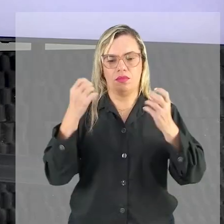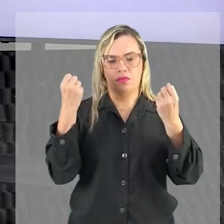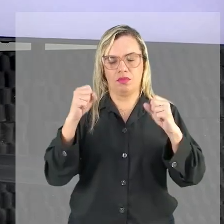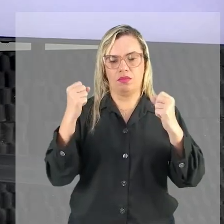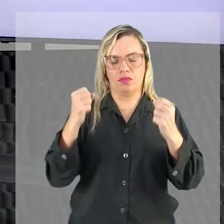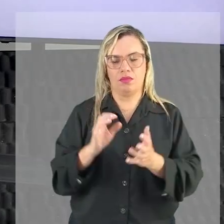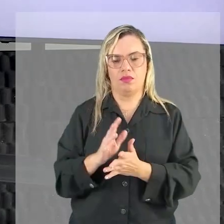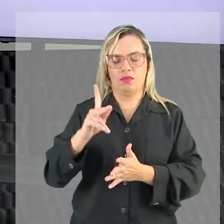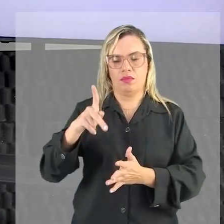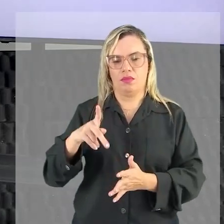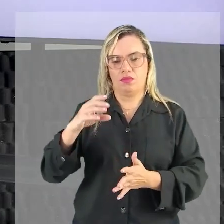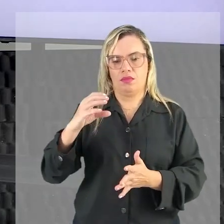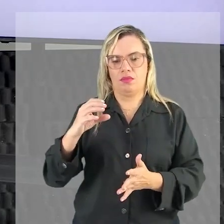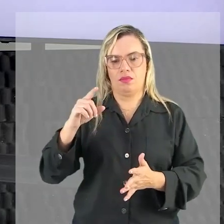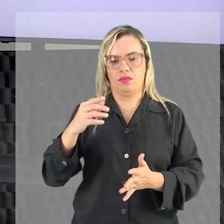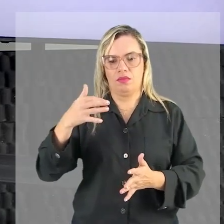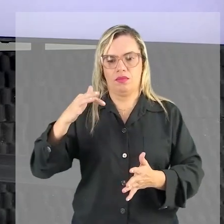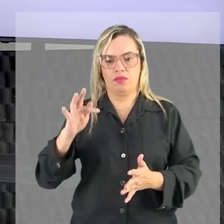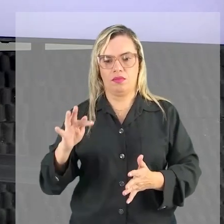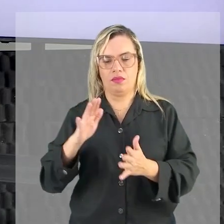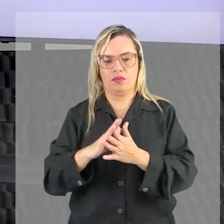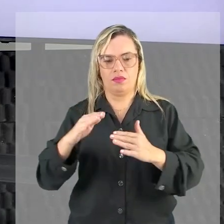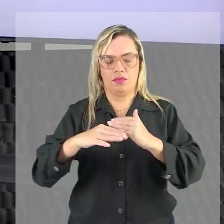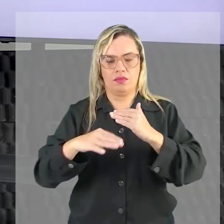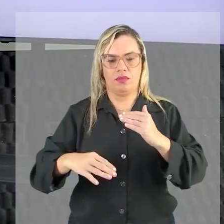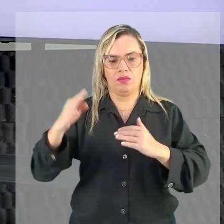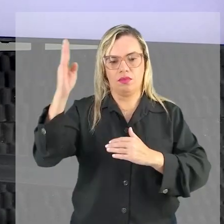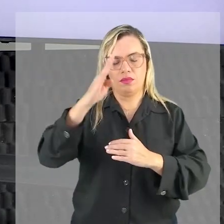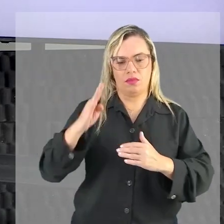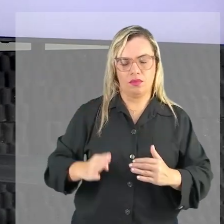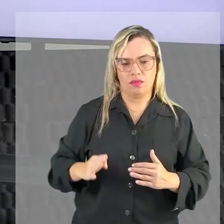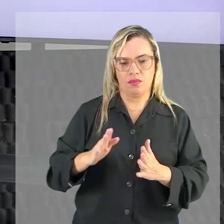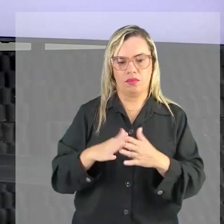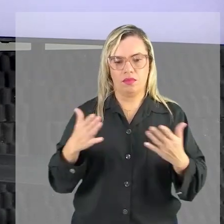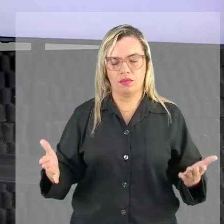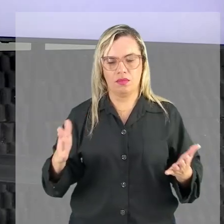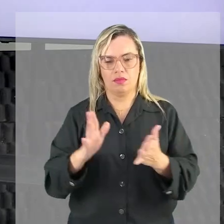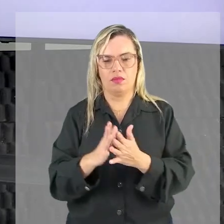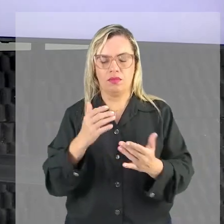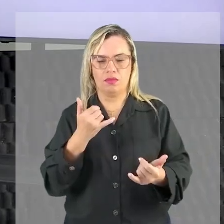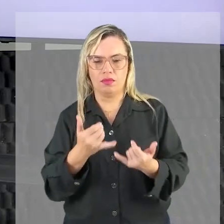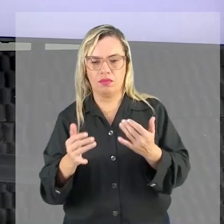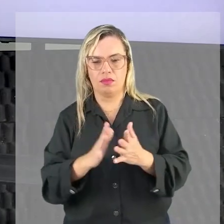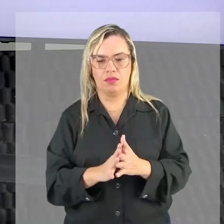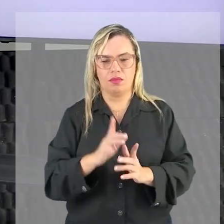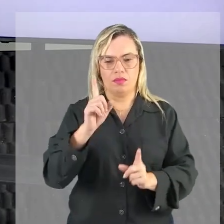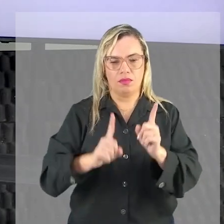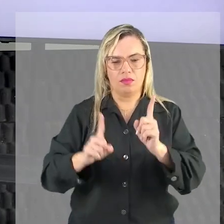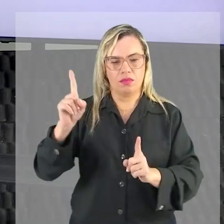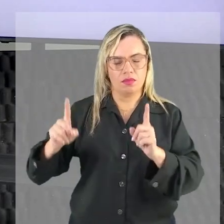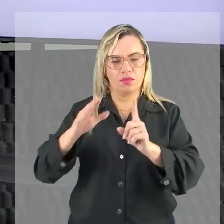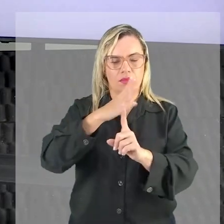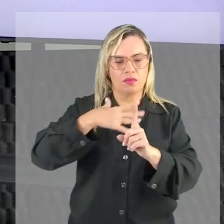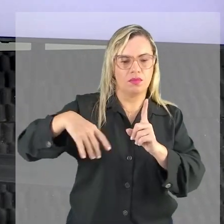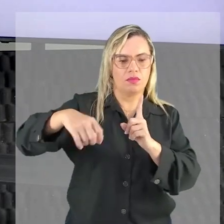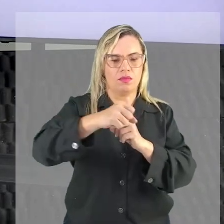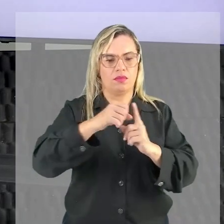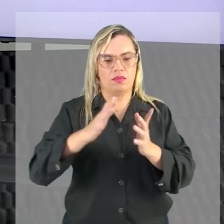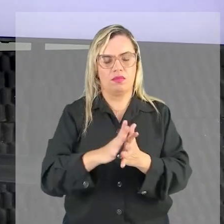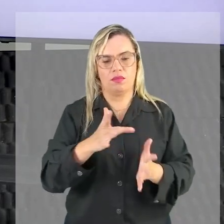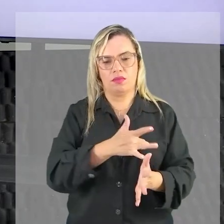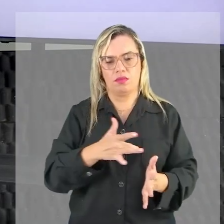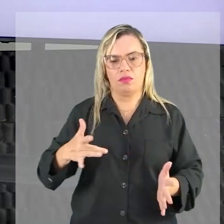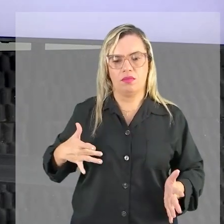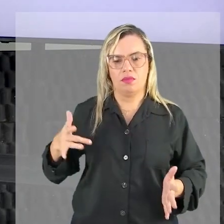à atividade física são desiguais no Brasil, à semelhança de outros indicadores sociais de saúde.